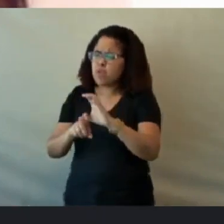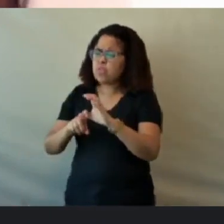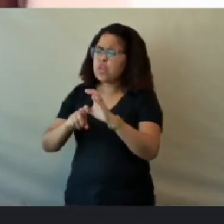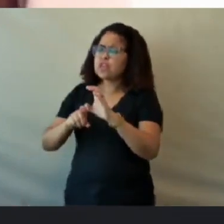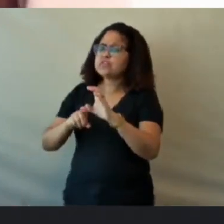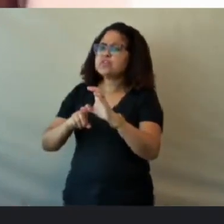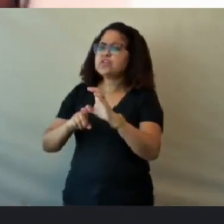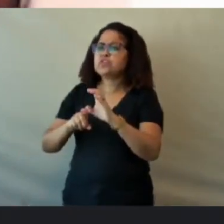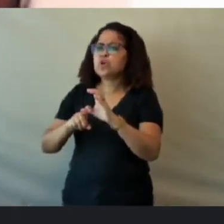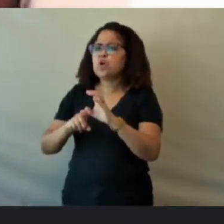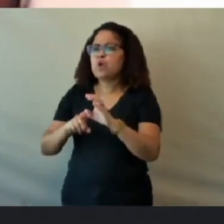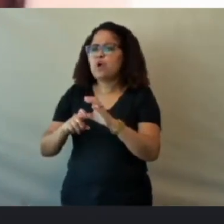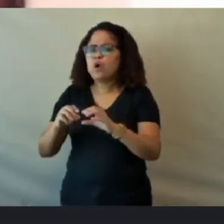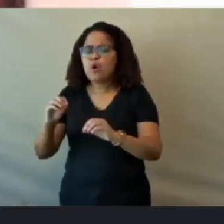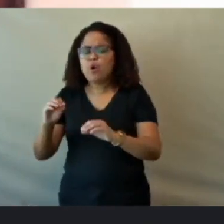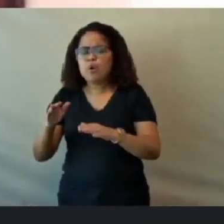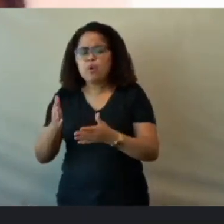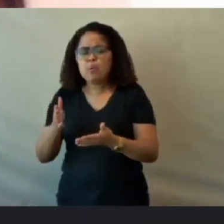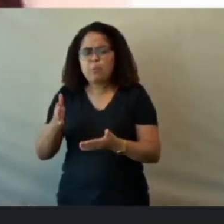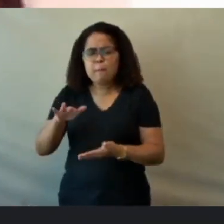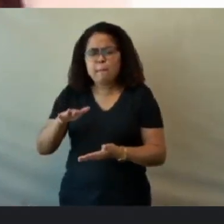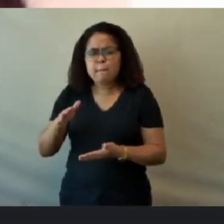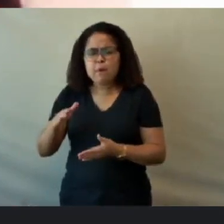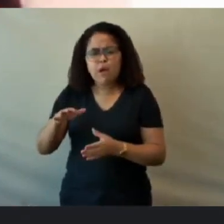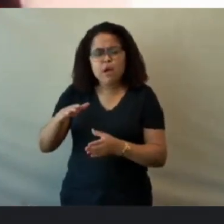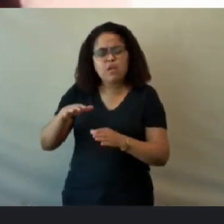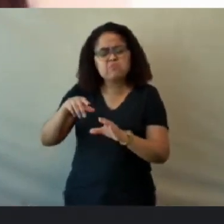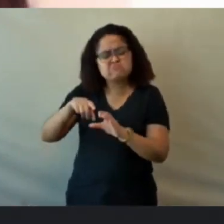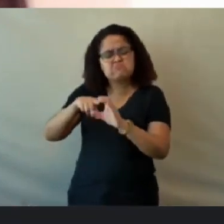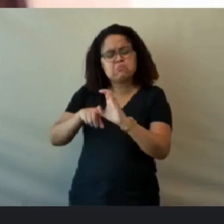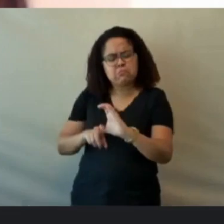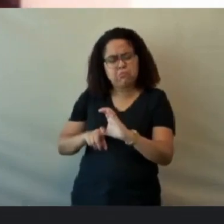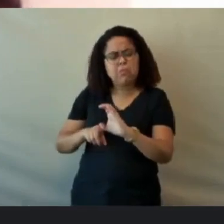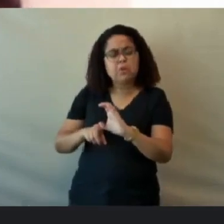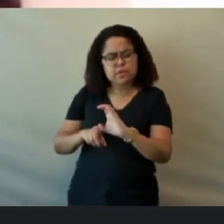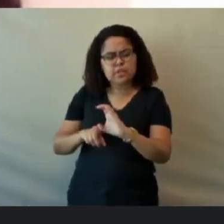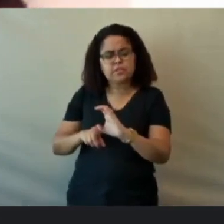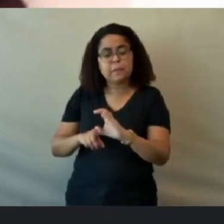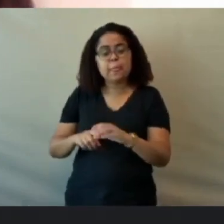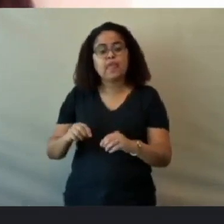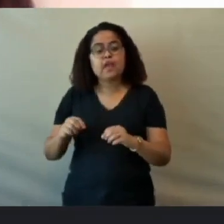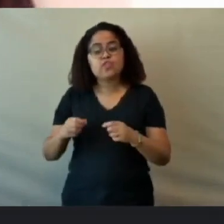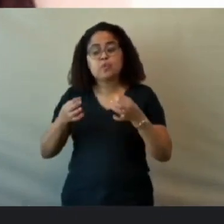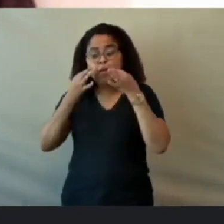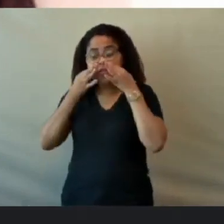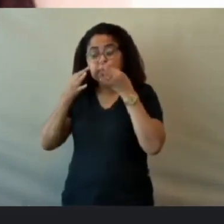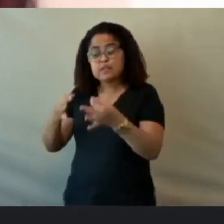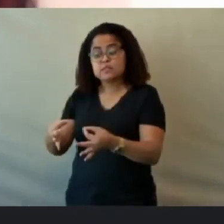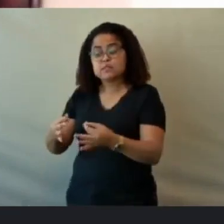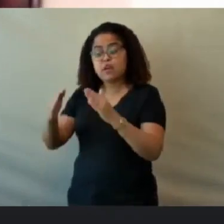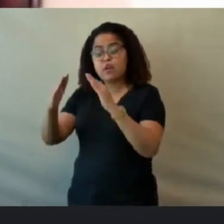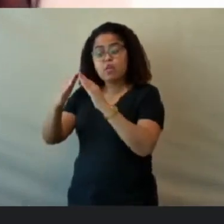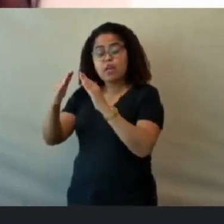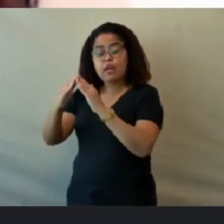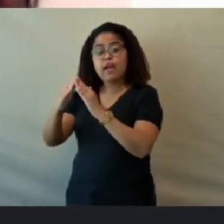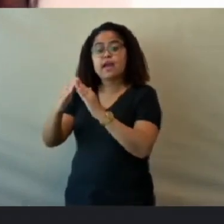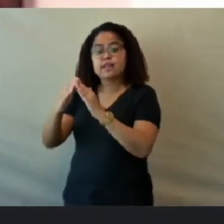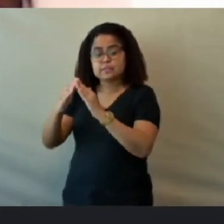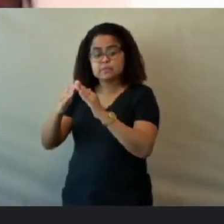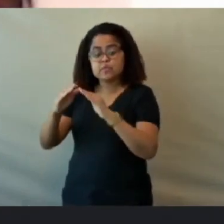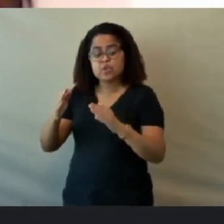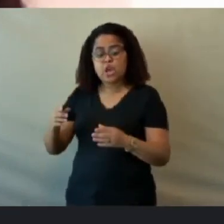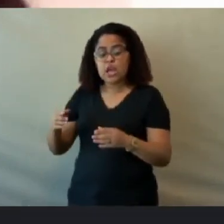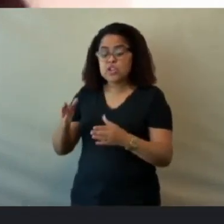precisam de um cuidado, de uma atenção mais específica no domicílio e que a gente chega então com esse cuidado para